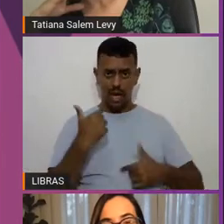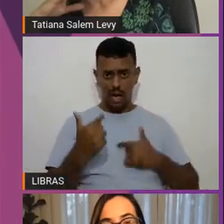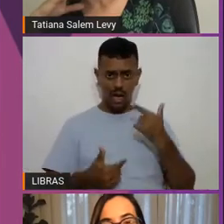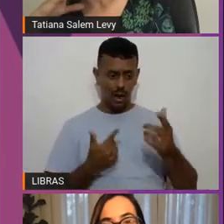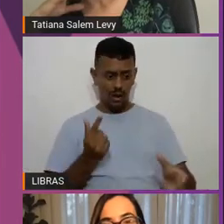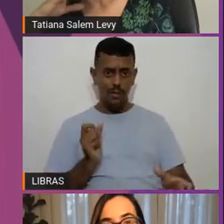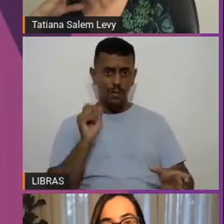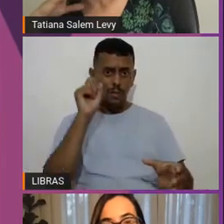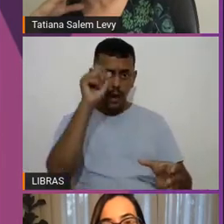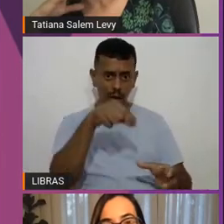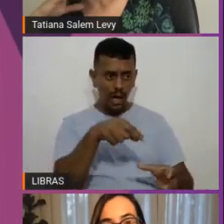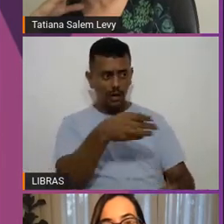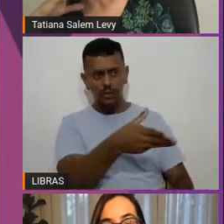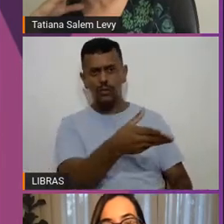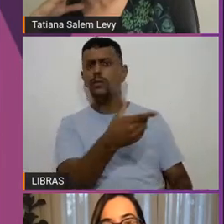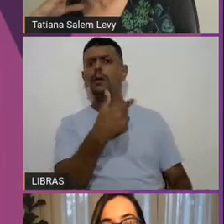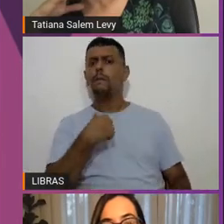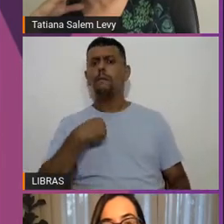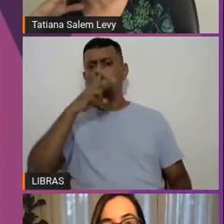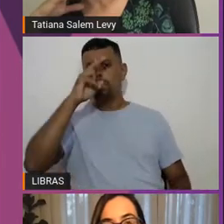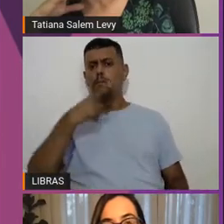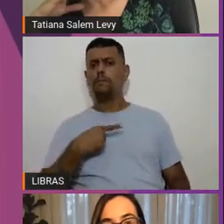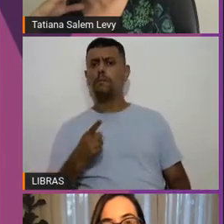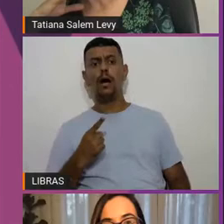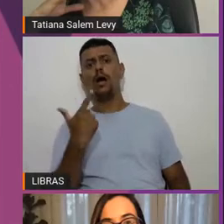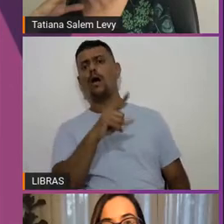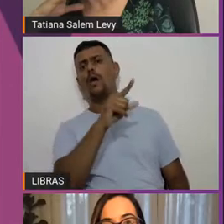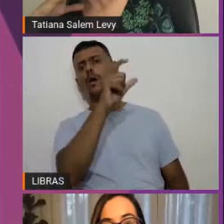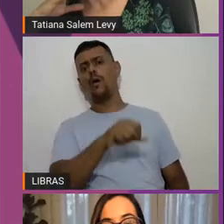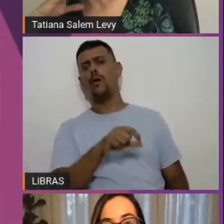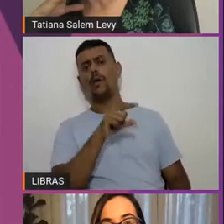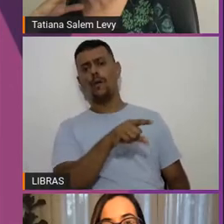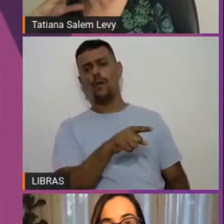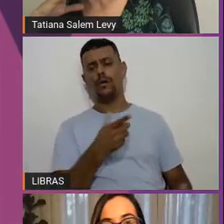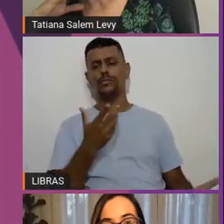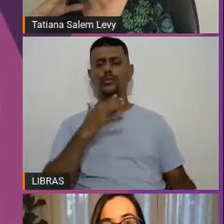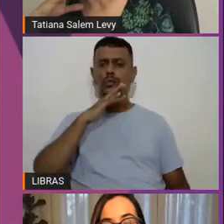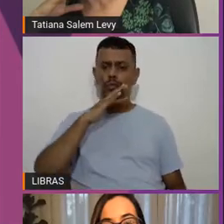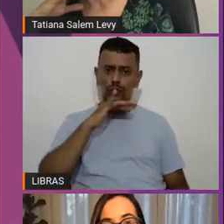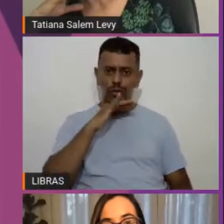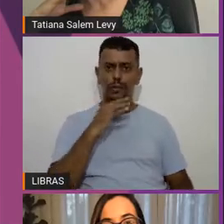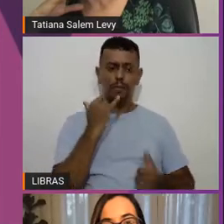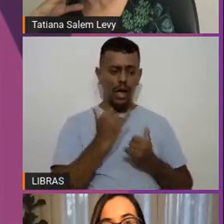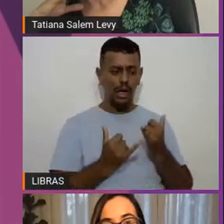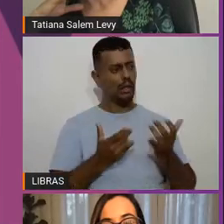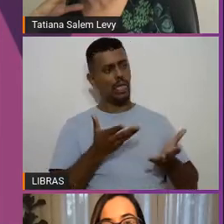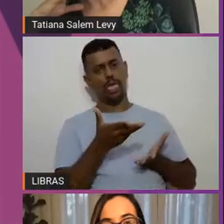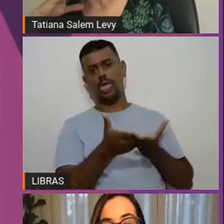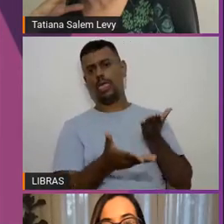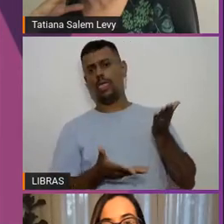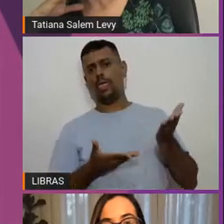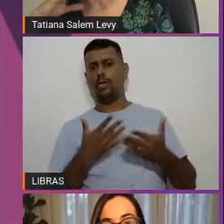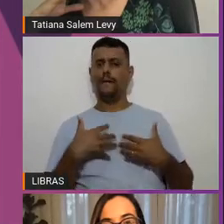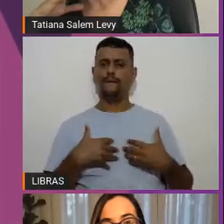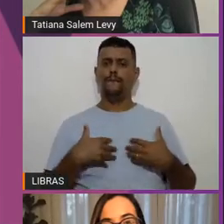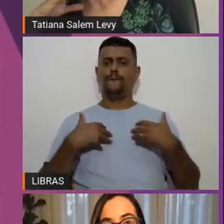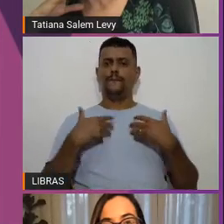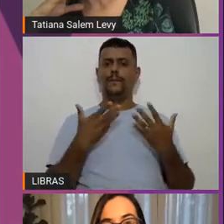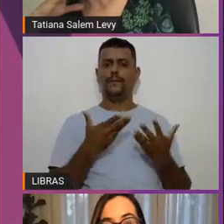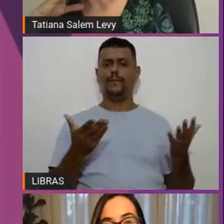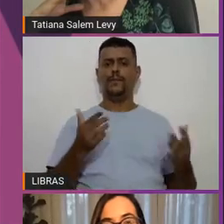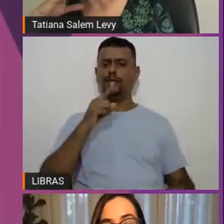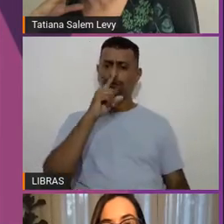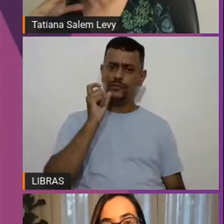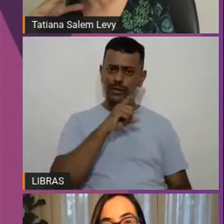interna de ir projetos a partir de outras pessoas tentando agradar o que é movimento na verdade tipo de